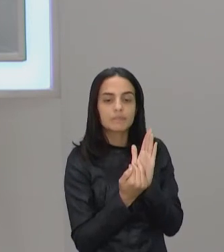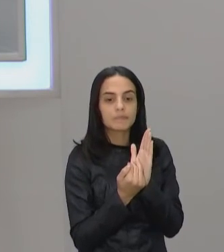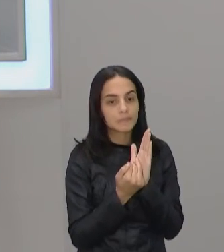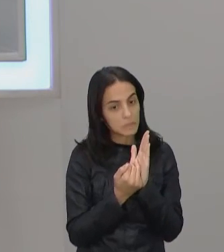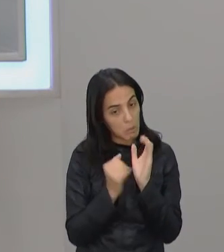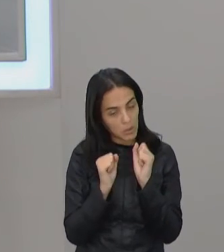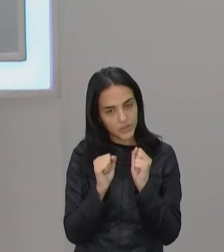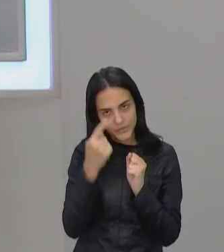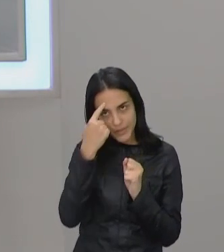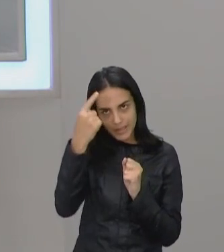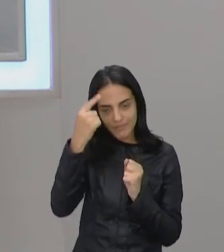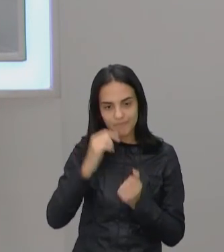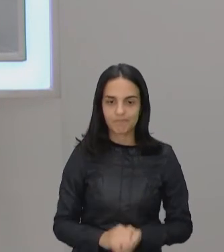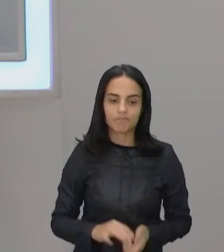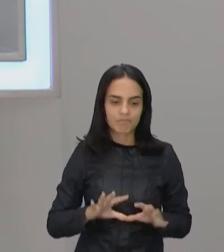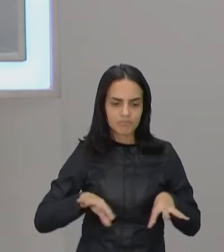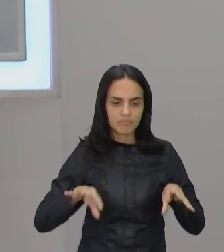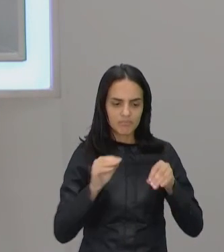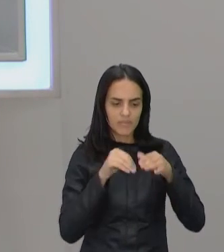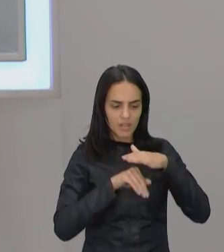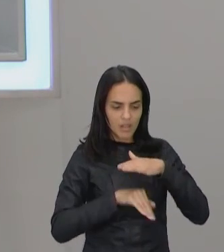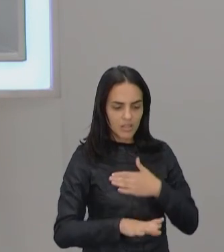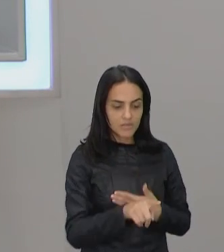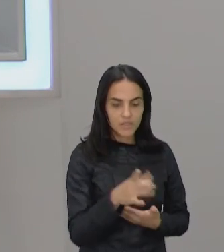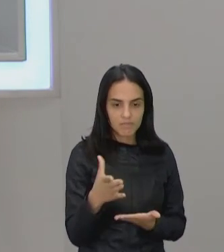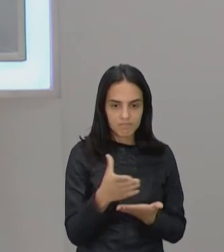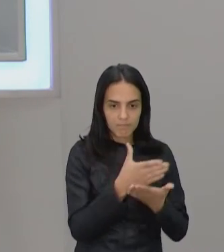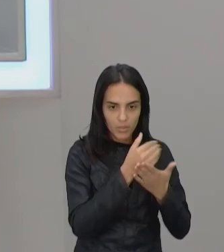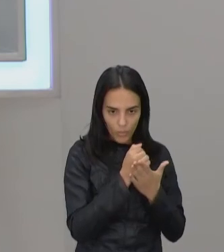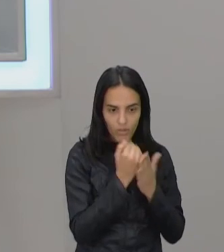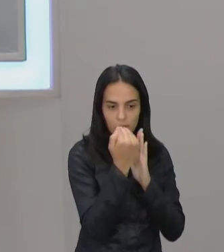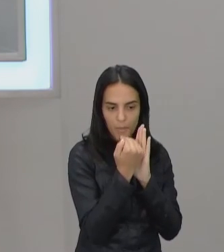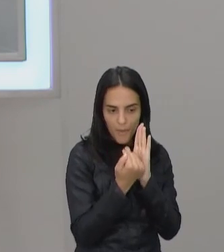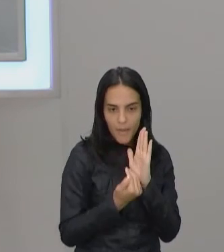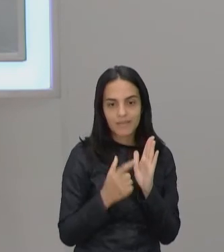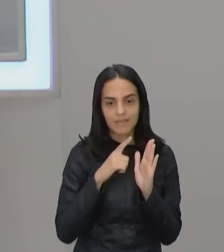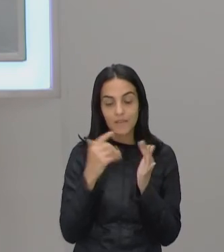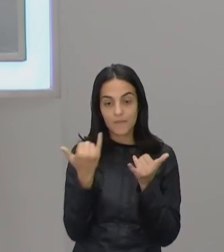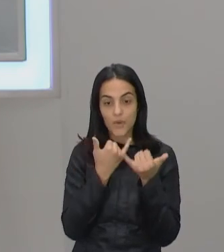daí, certo? Com todos aqueles dados que você coletou, e você então terá uma